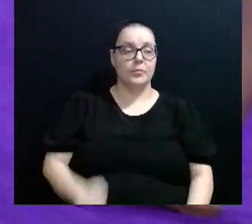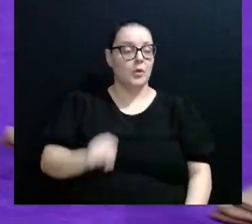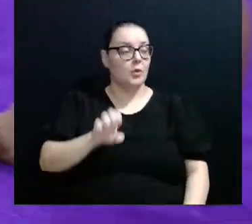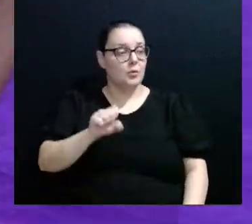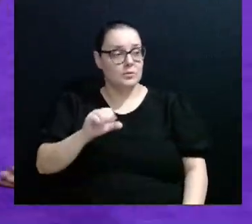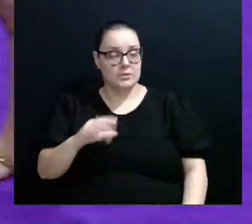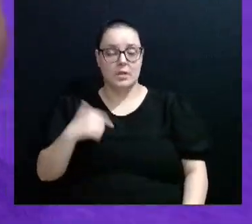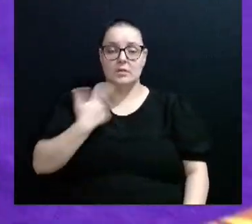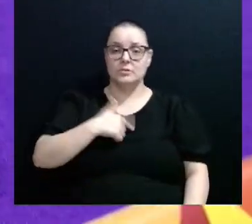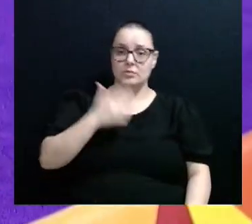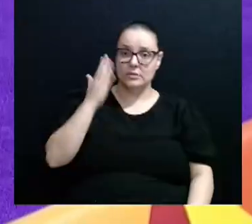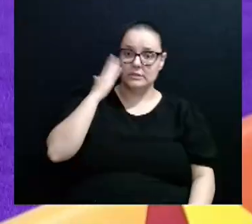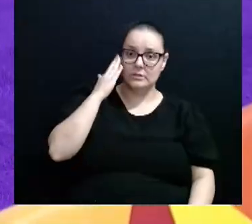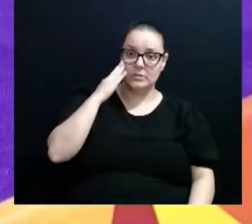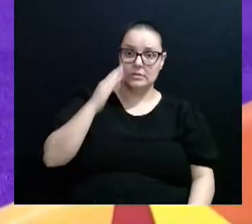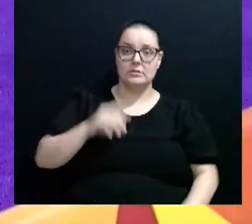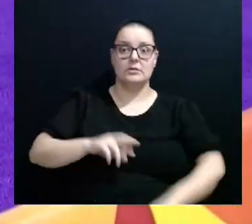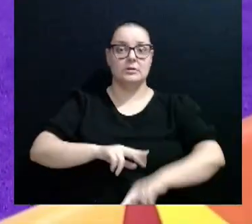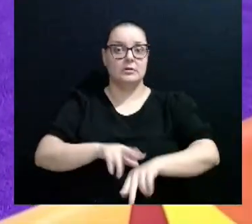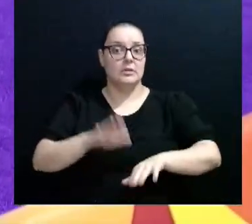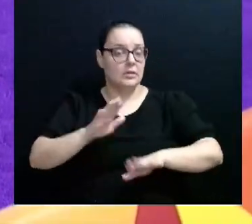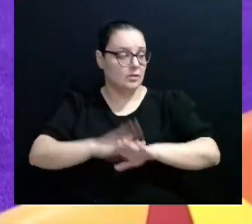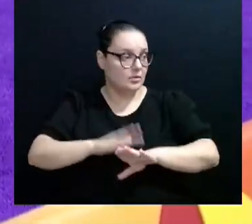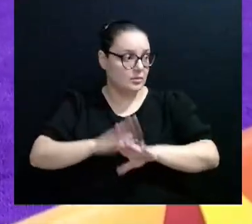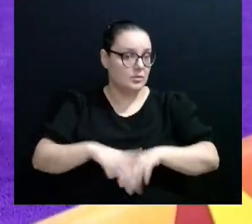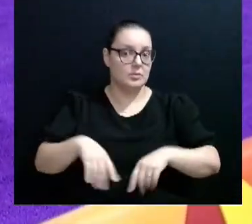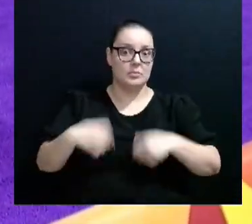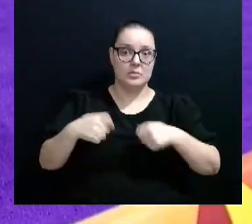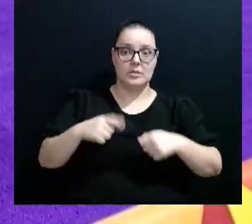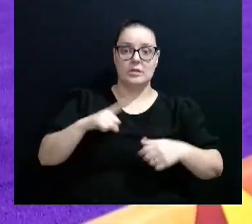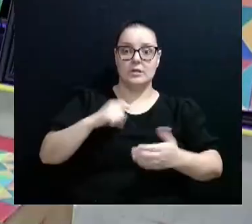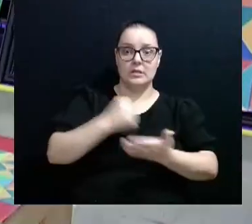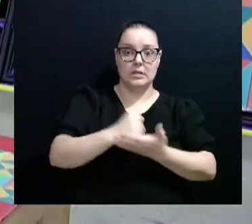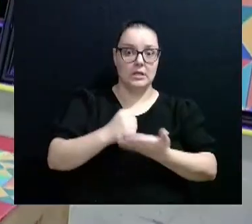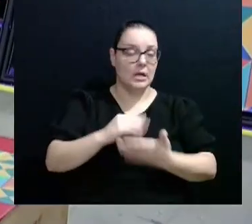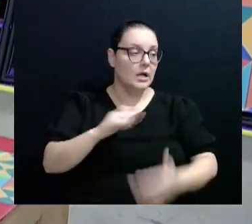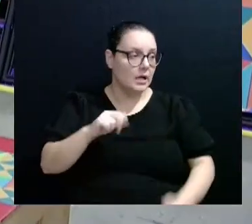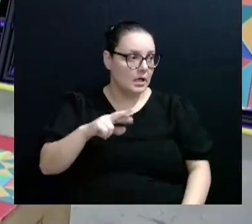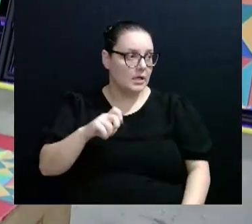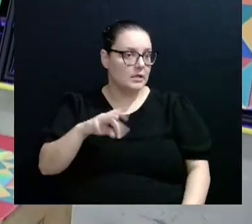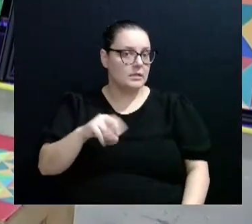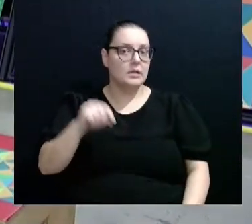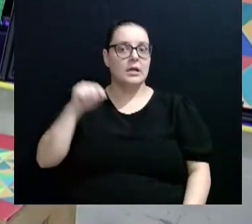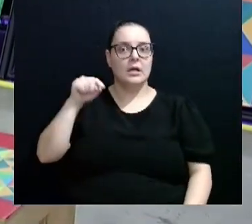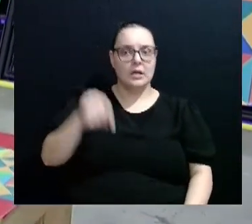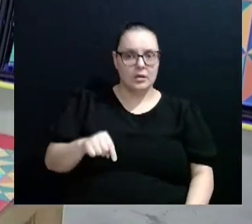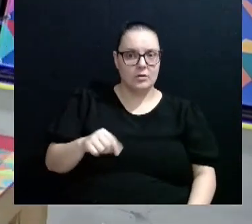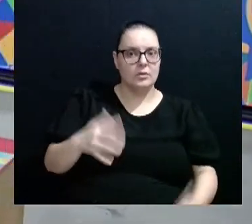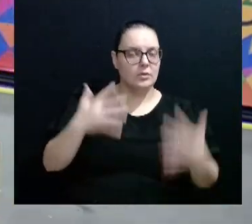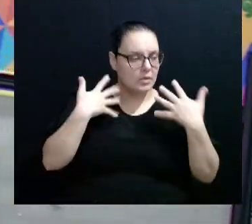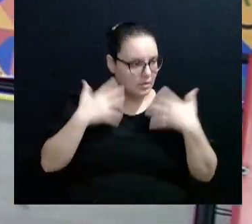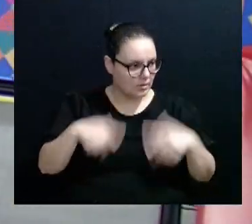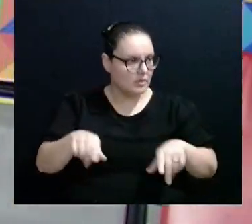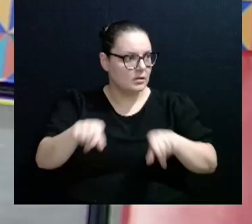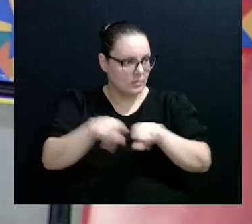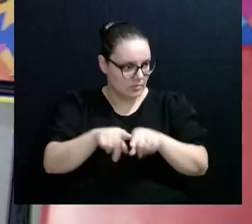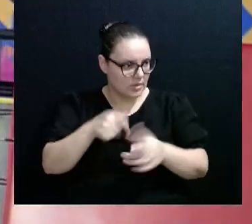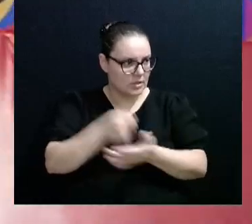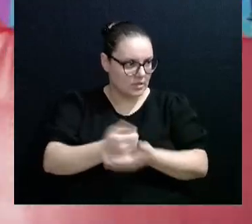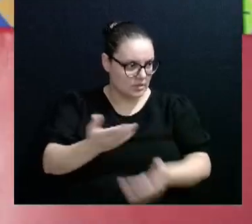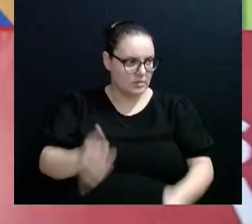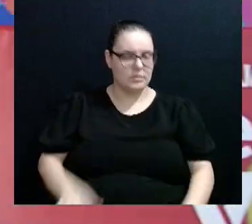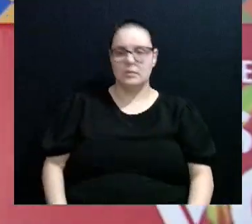que muitas das atividades precisam ter a carteirinha do Sesc. No caso do Sesc Verão, também é exigido isso? Não,